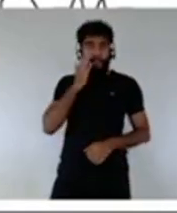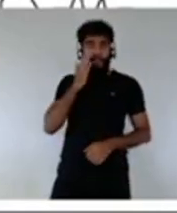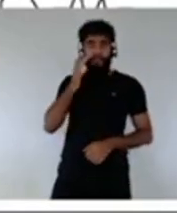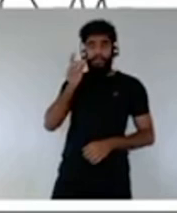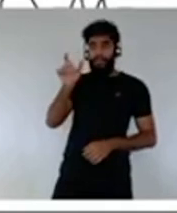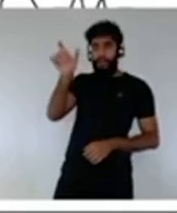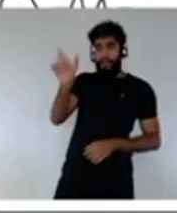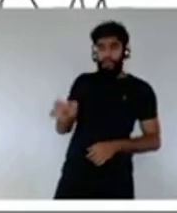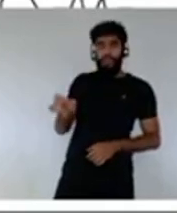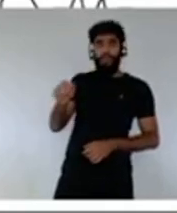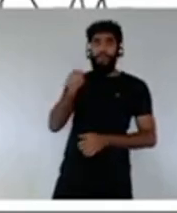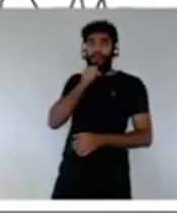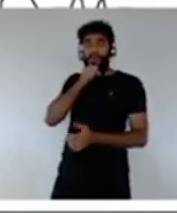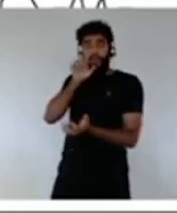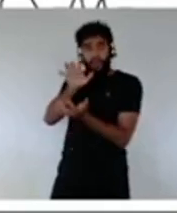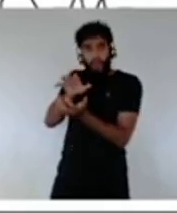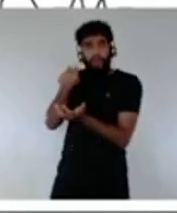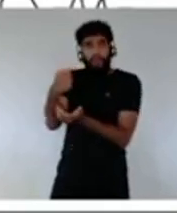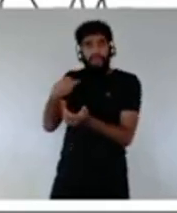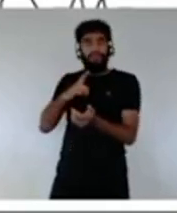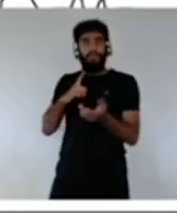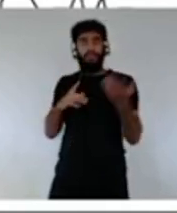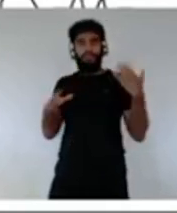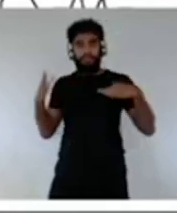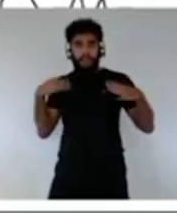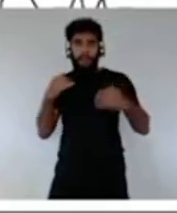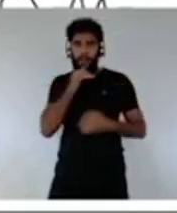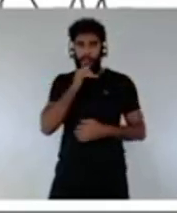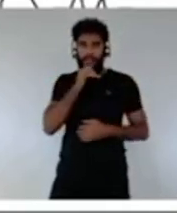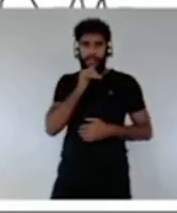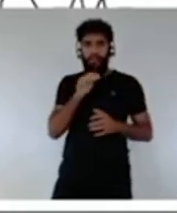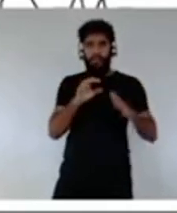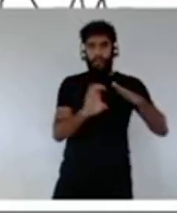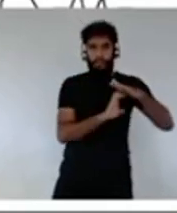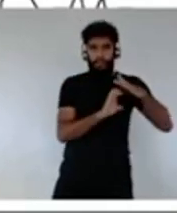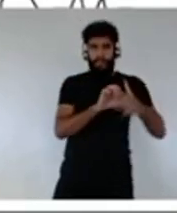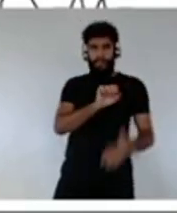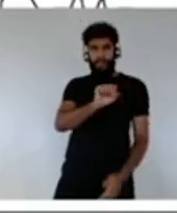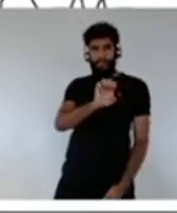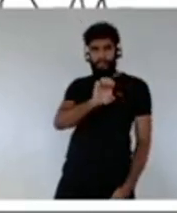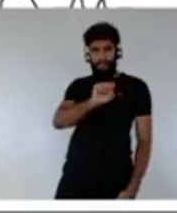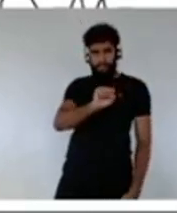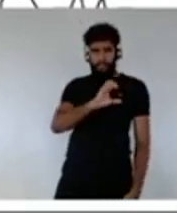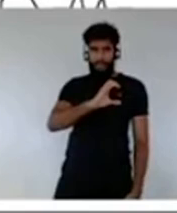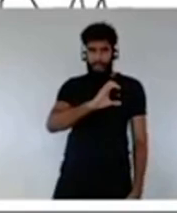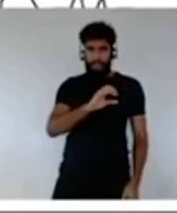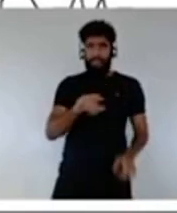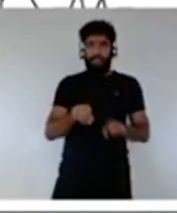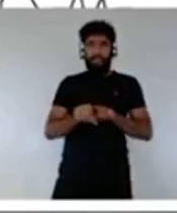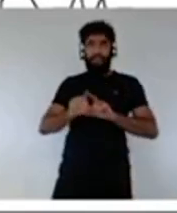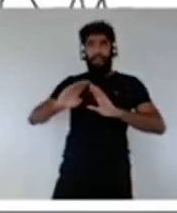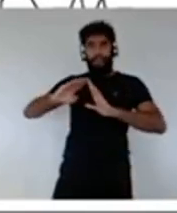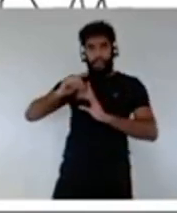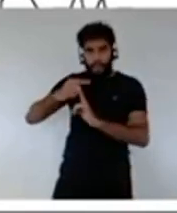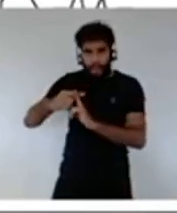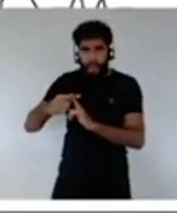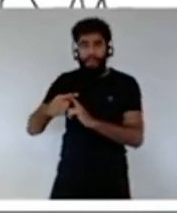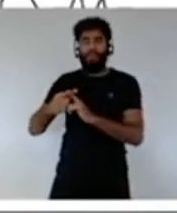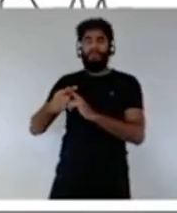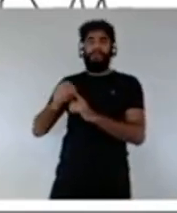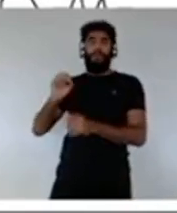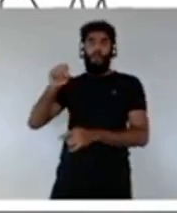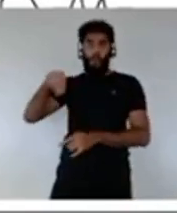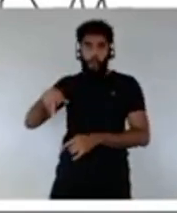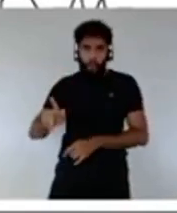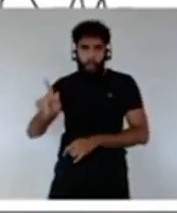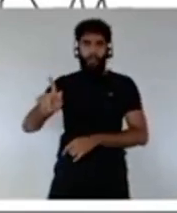coisa importante. Você veja que o próprio SESC evoluiu com os grupos da terceira idade, as igrejas, as ONGs participam com